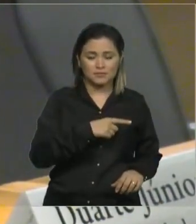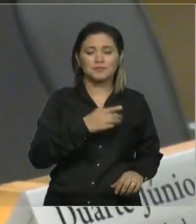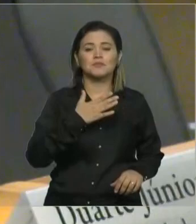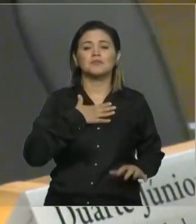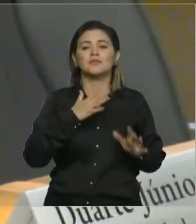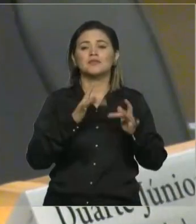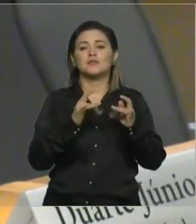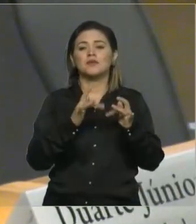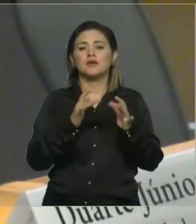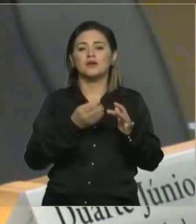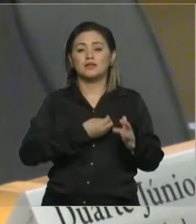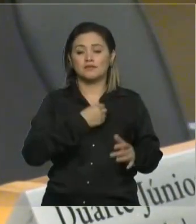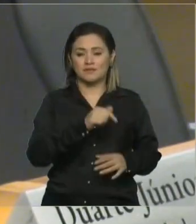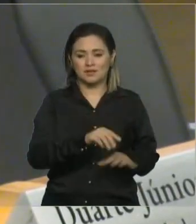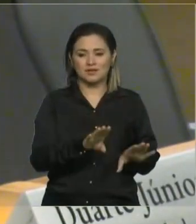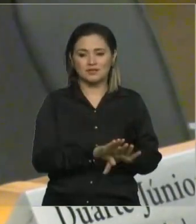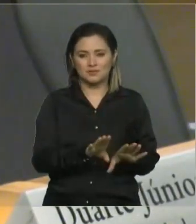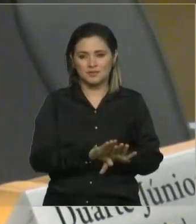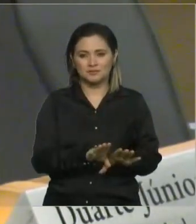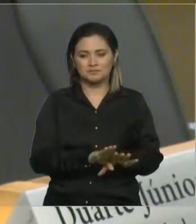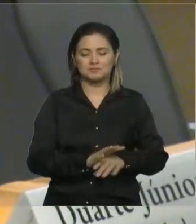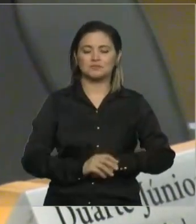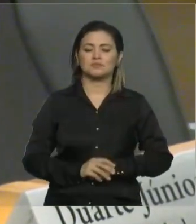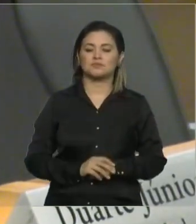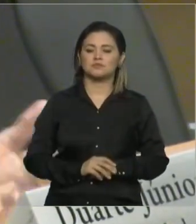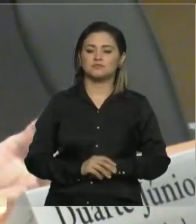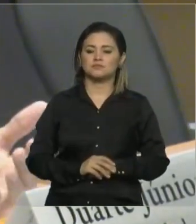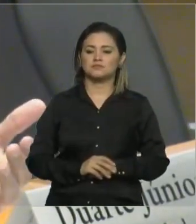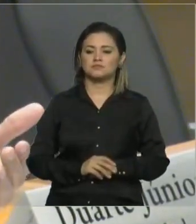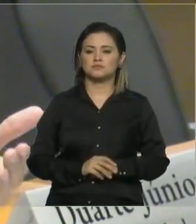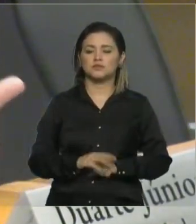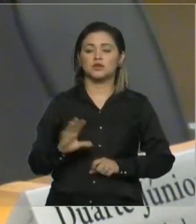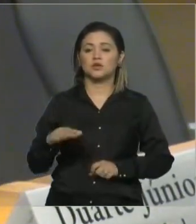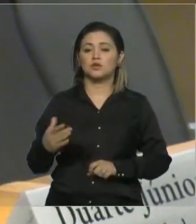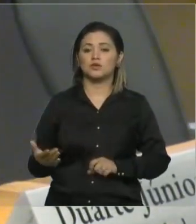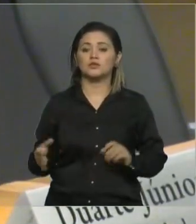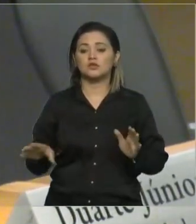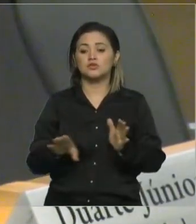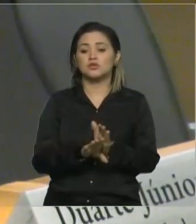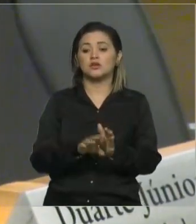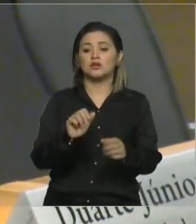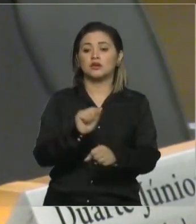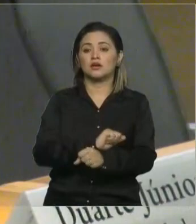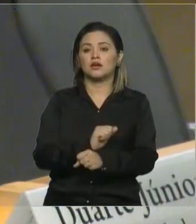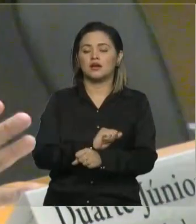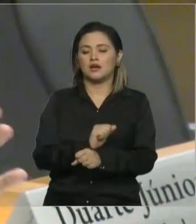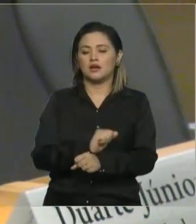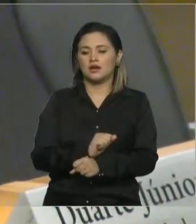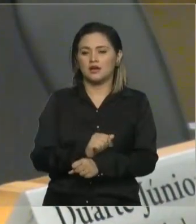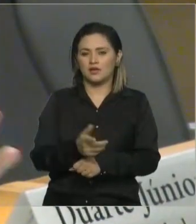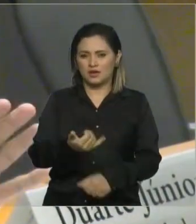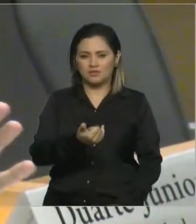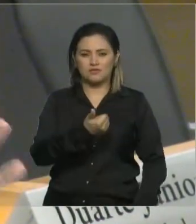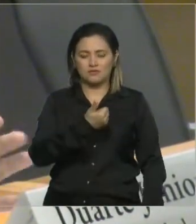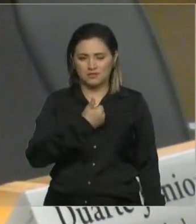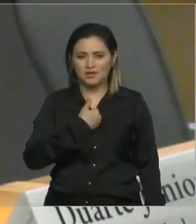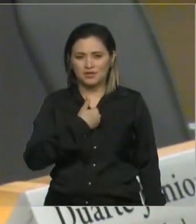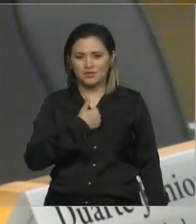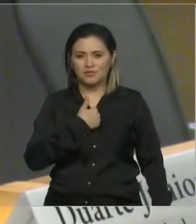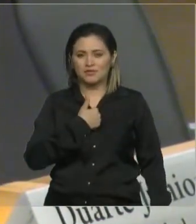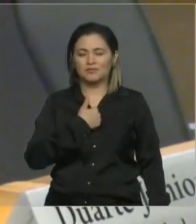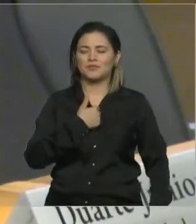também, fazendo parte dessa mesa, e quando nós chegamos no carro, ela comentou comigo, a primeira coisa